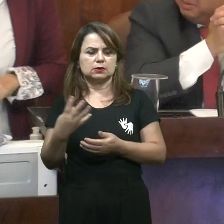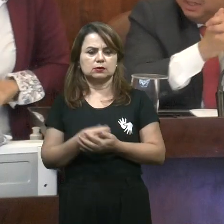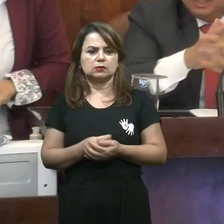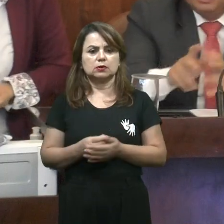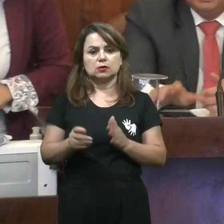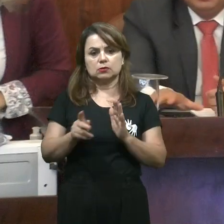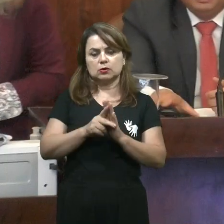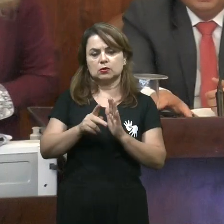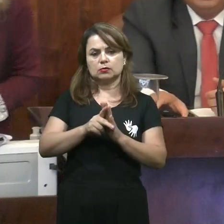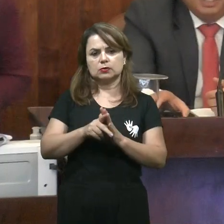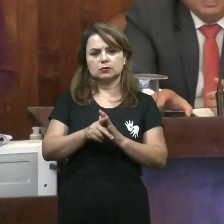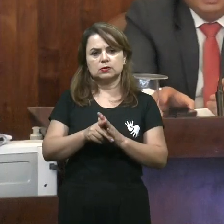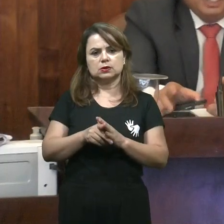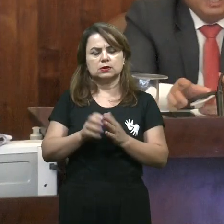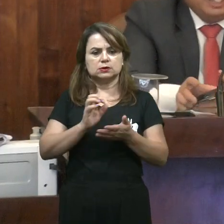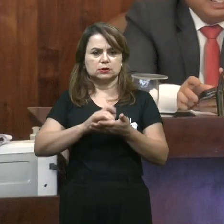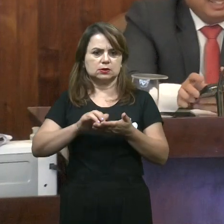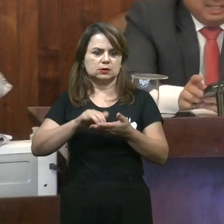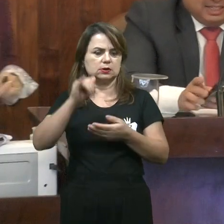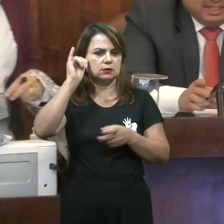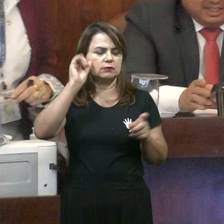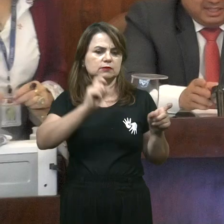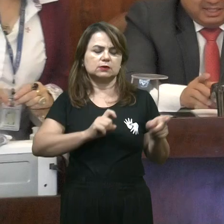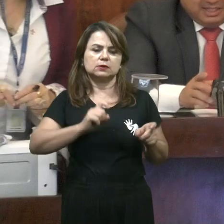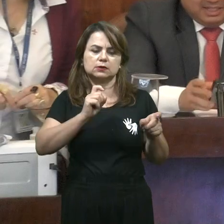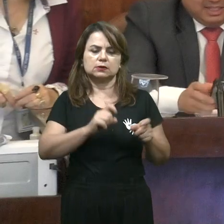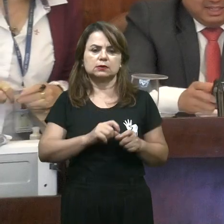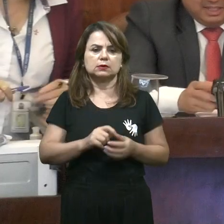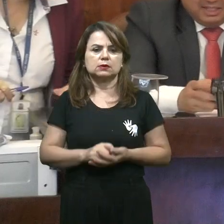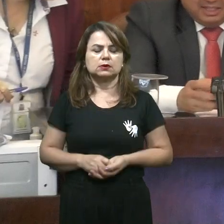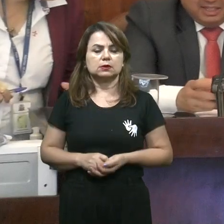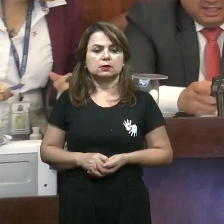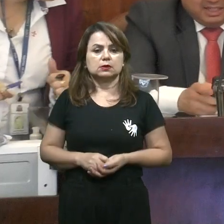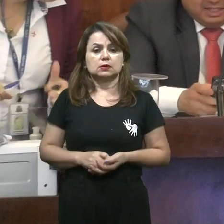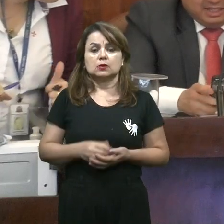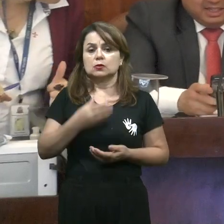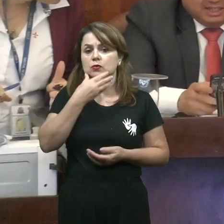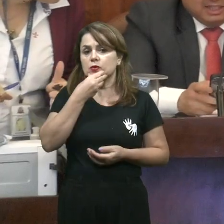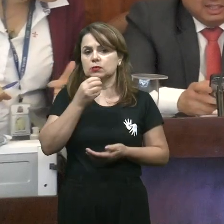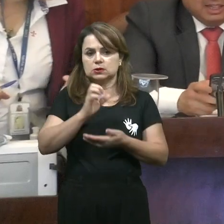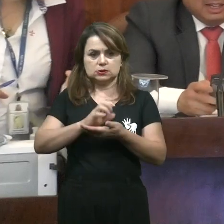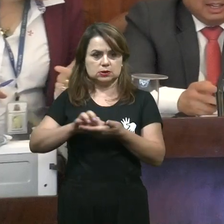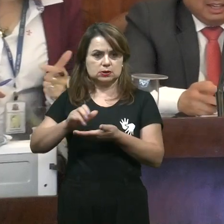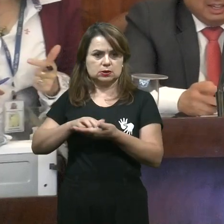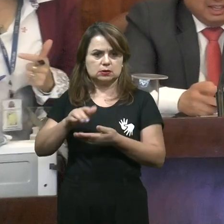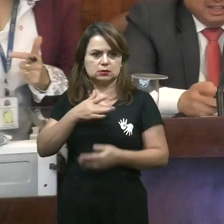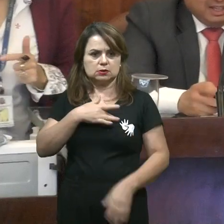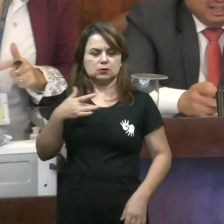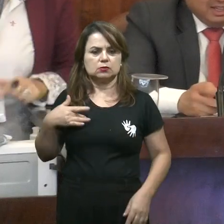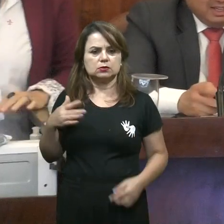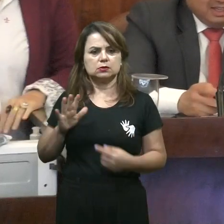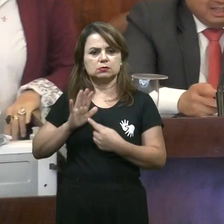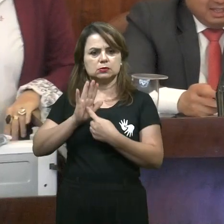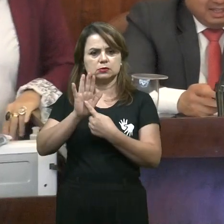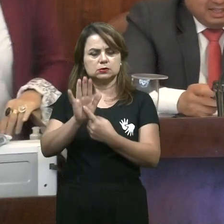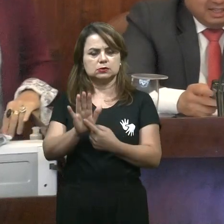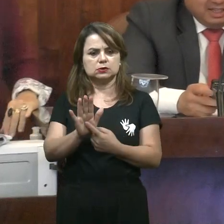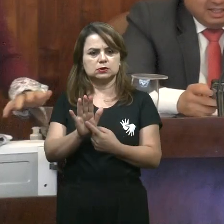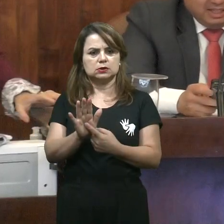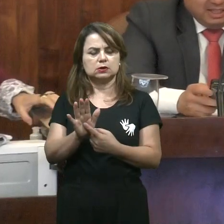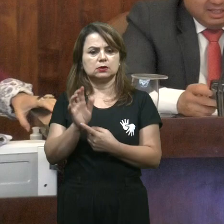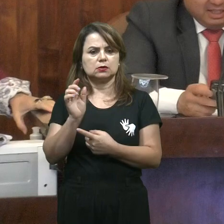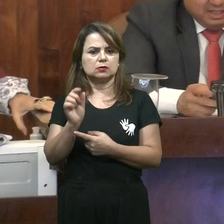Municipal da Fazenda, no plenário da Câmara. A ocasião é que o secretário municipal da Saúde apresentará as atividades